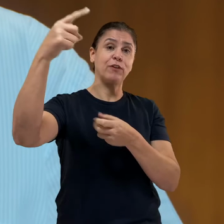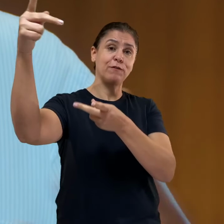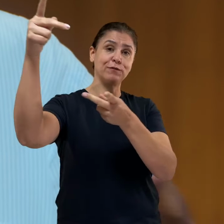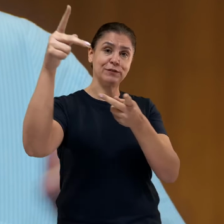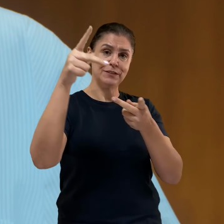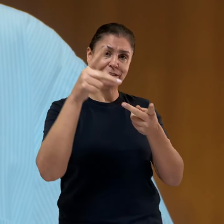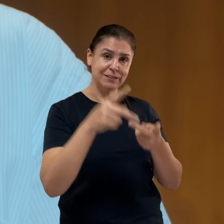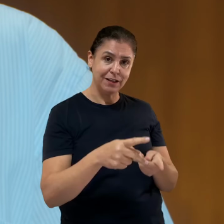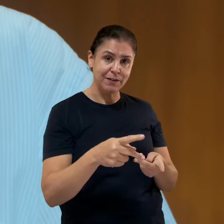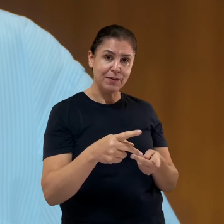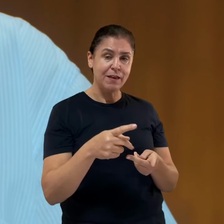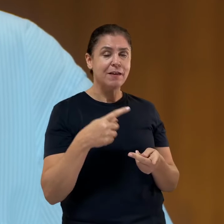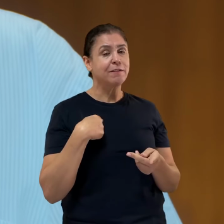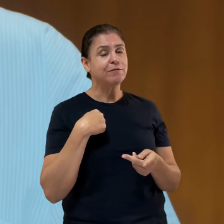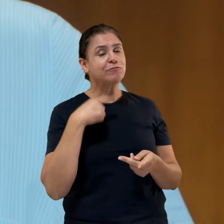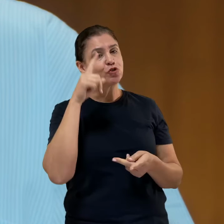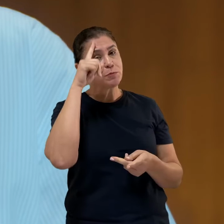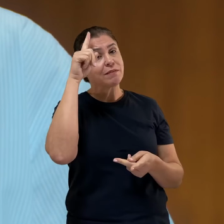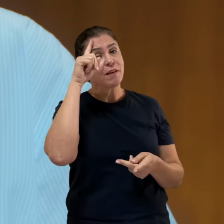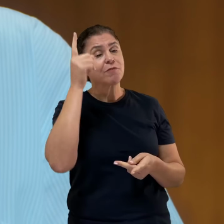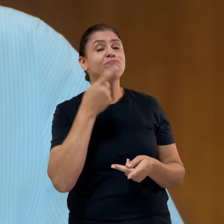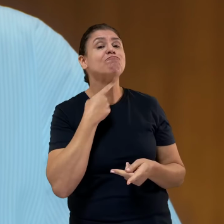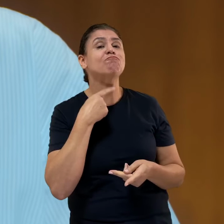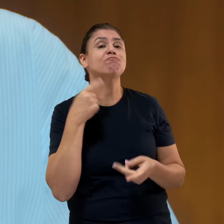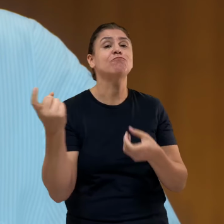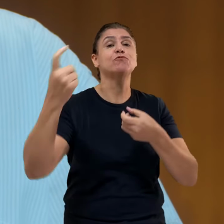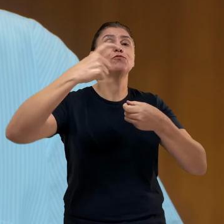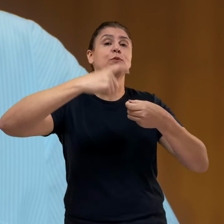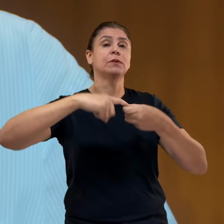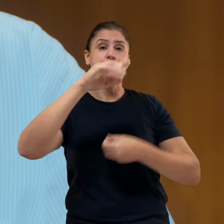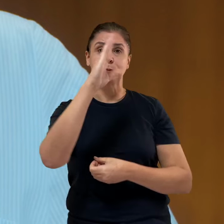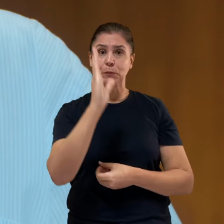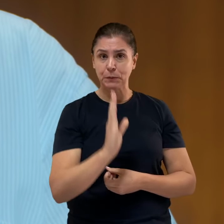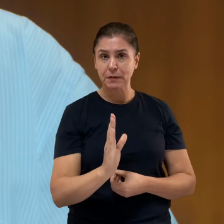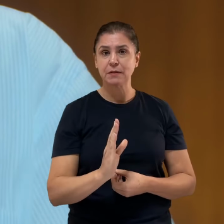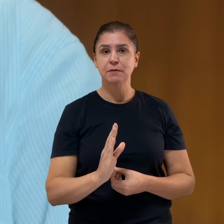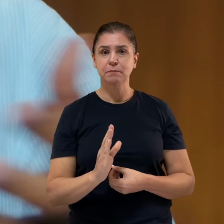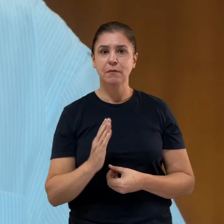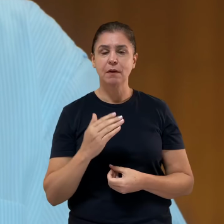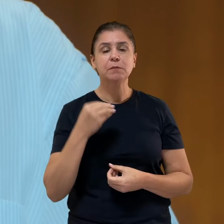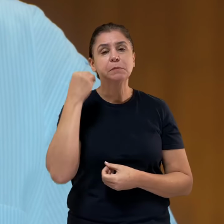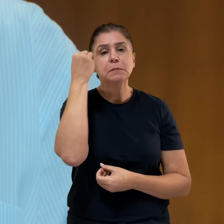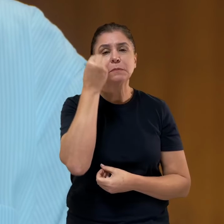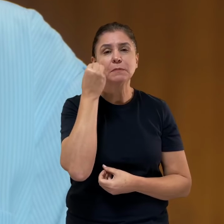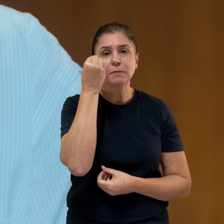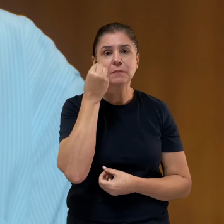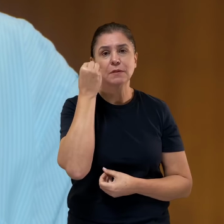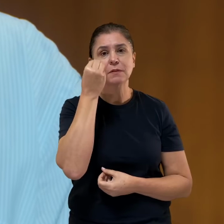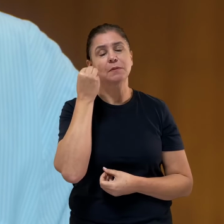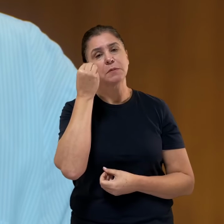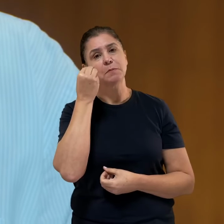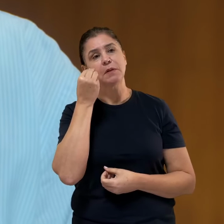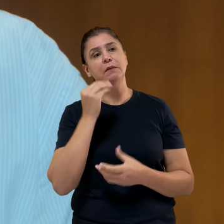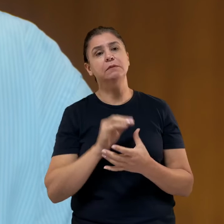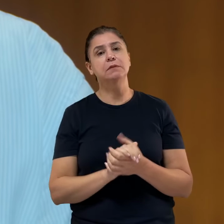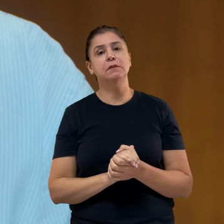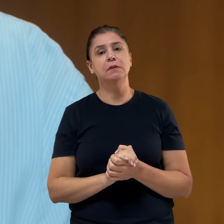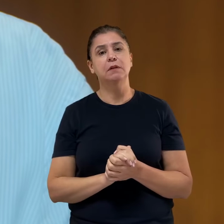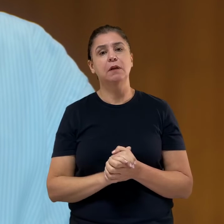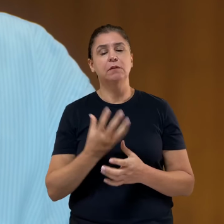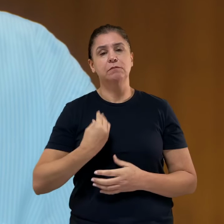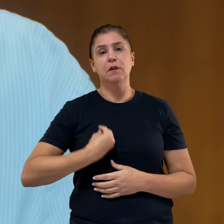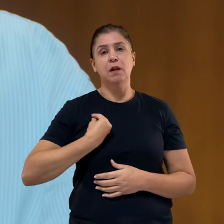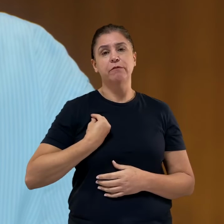a ele e expressei a ideia de voltar para o Brasil. De retornar para o Brasil e fazer uma experiência na